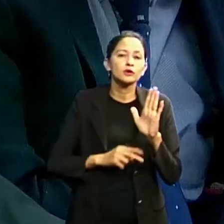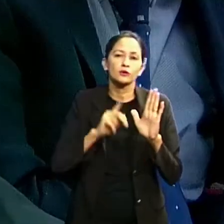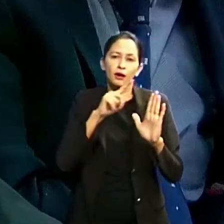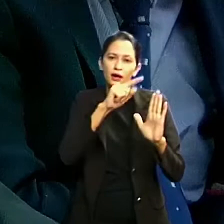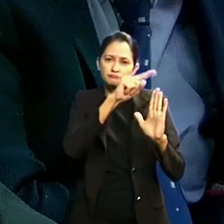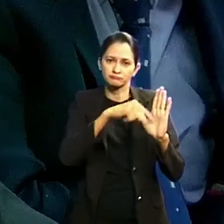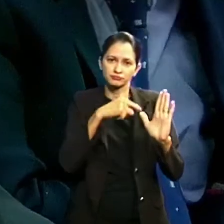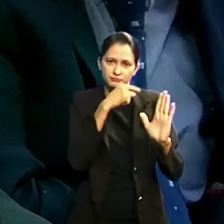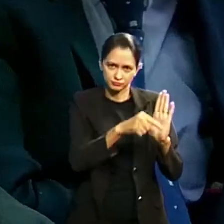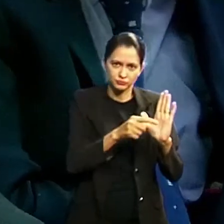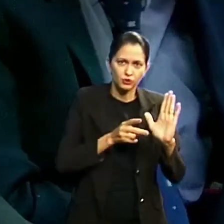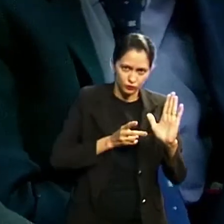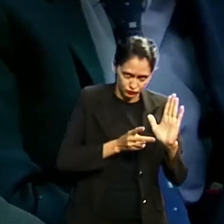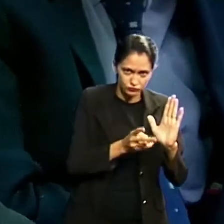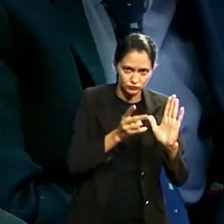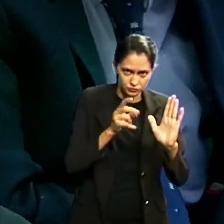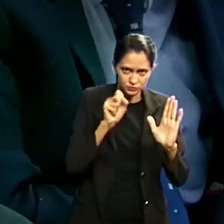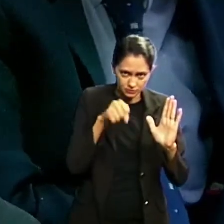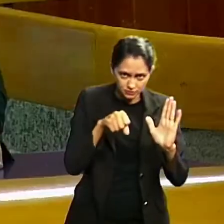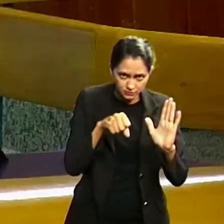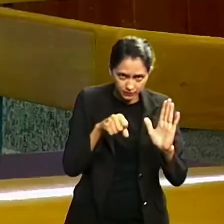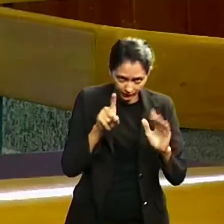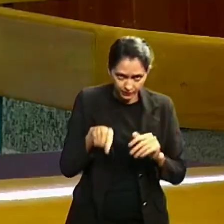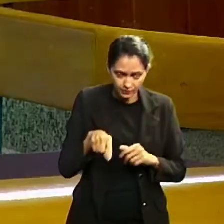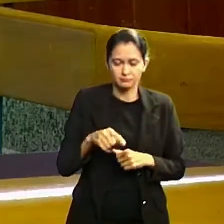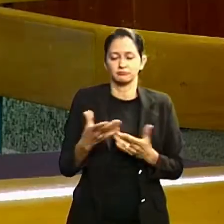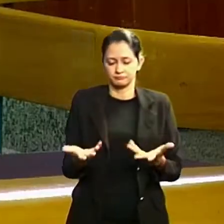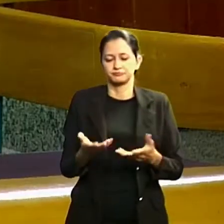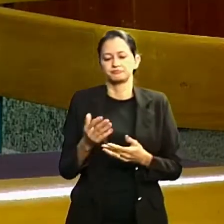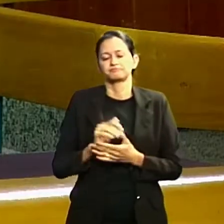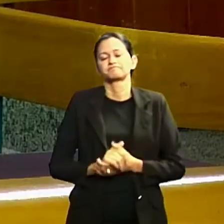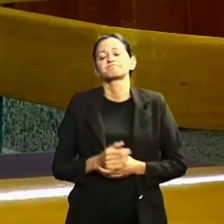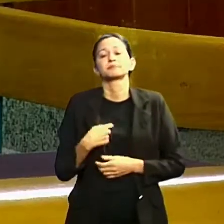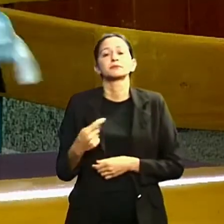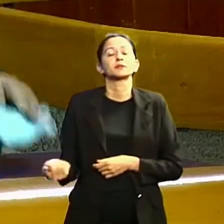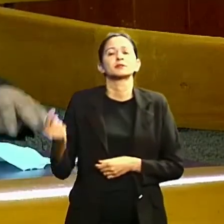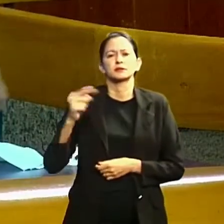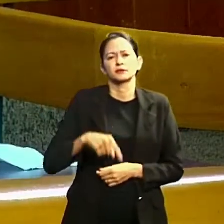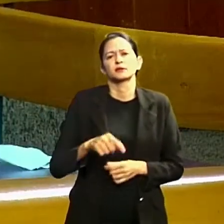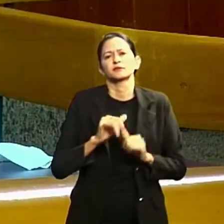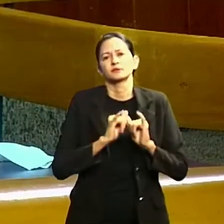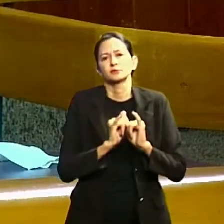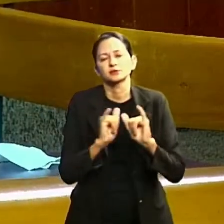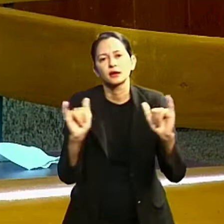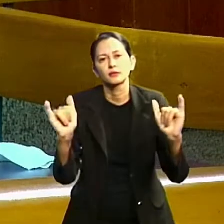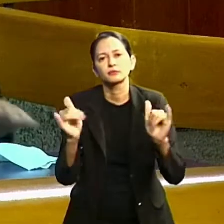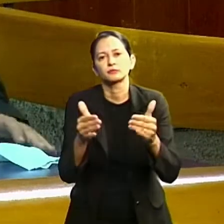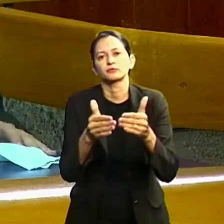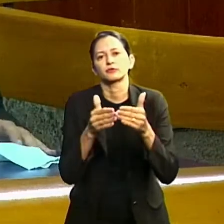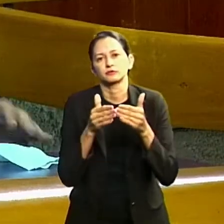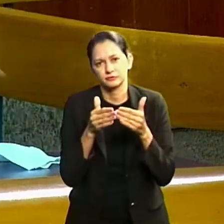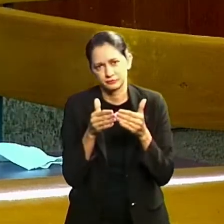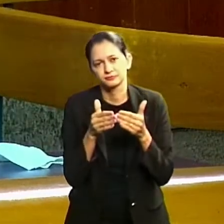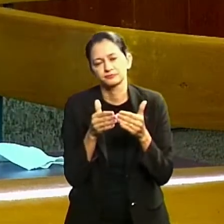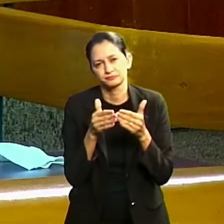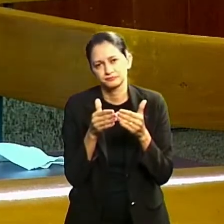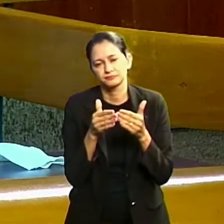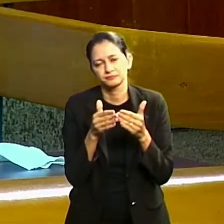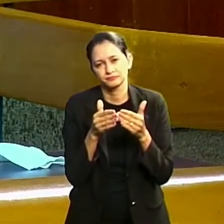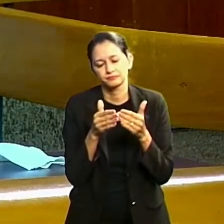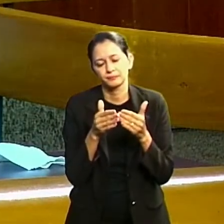Sim, é isso? É esse. Senhores vereadores, eu queria, nesse momento, fazer um apelo a Vossas Excelências.